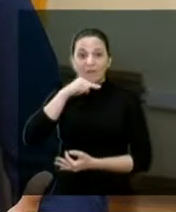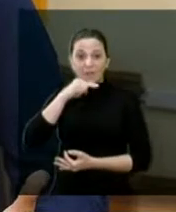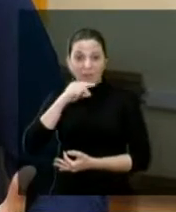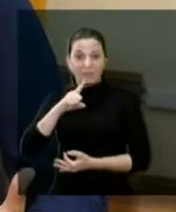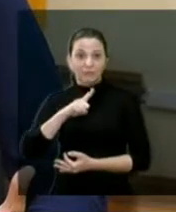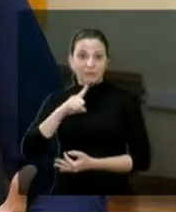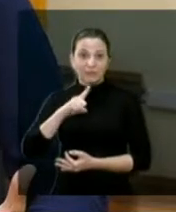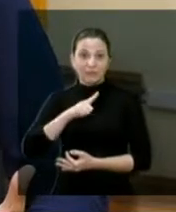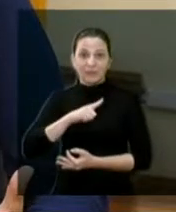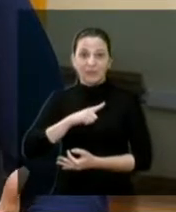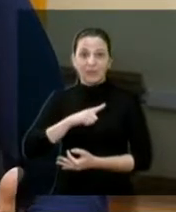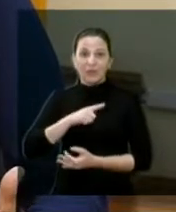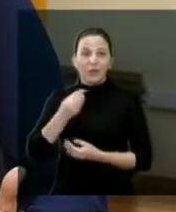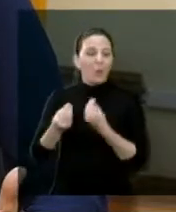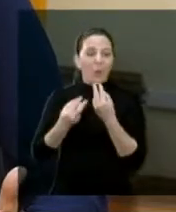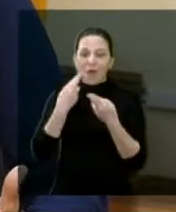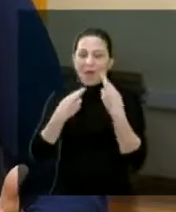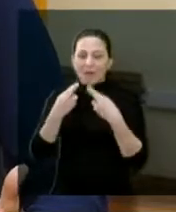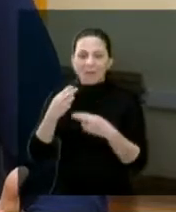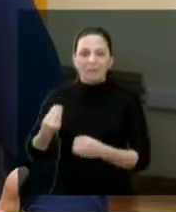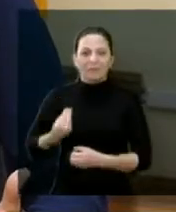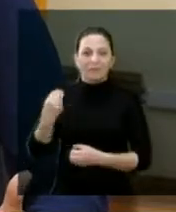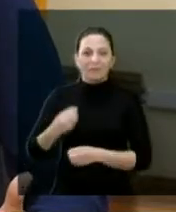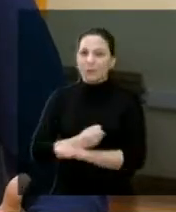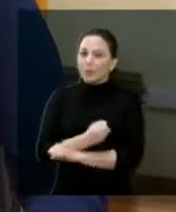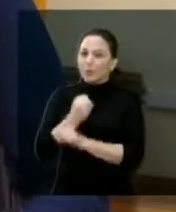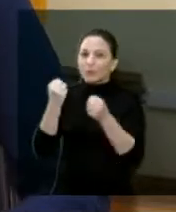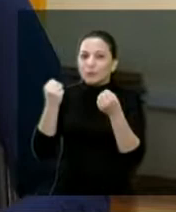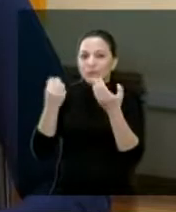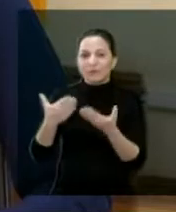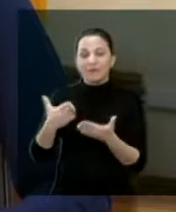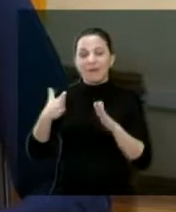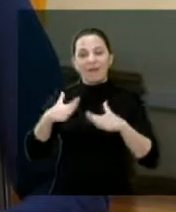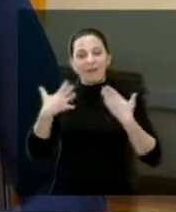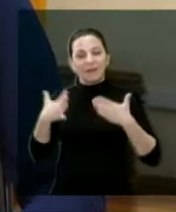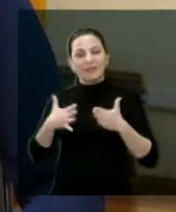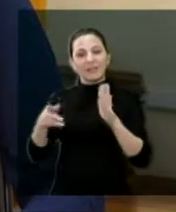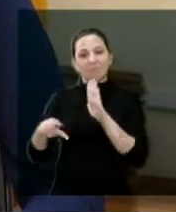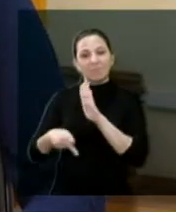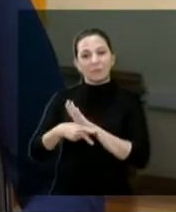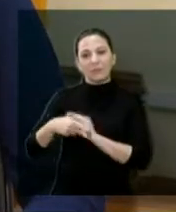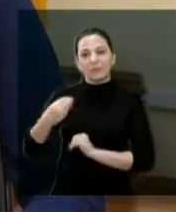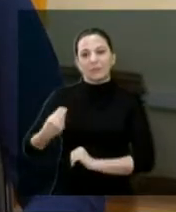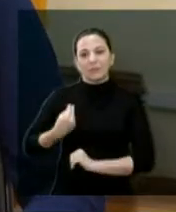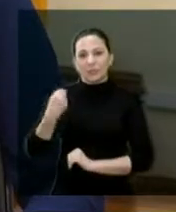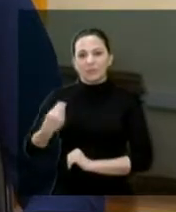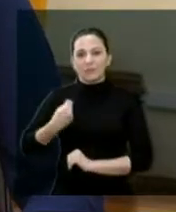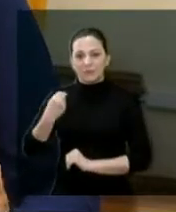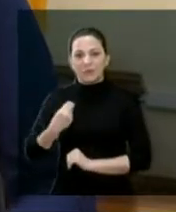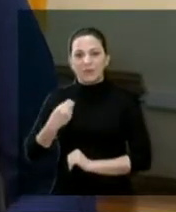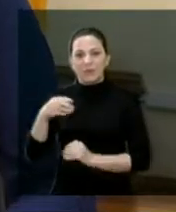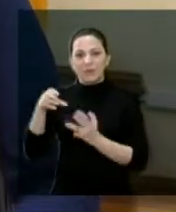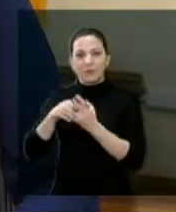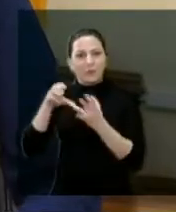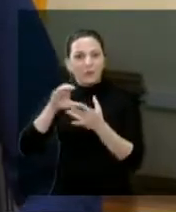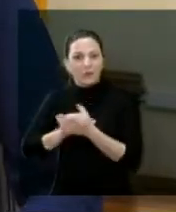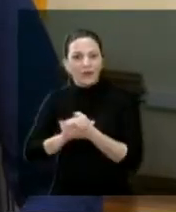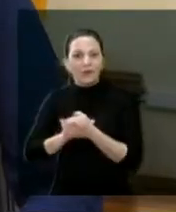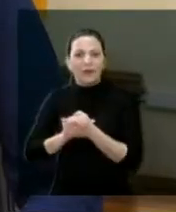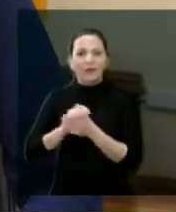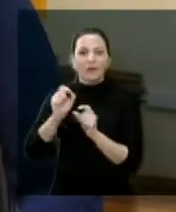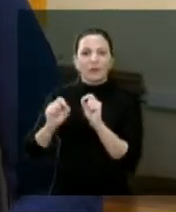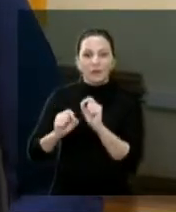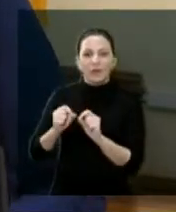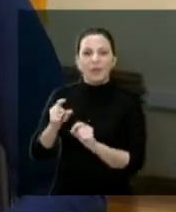não posso reclamar da vida, eu não posso reclamar da alegria de viver, entende? Momentos tristes, perdi minha esposa 3 dias depois, meu irmão